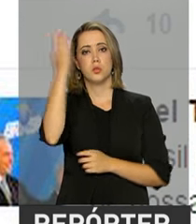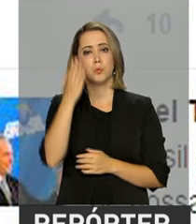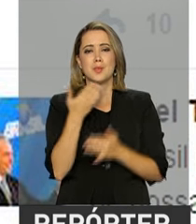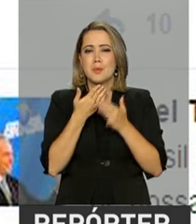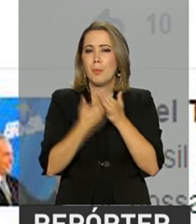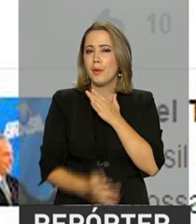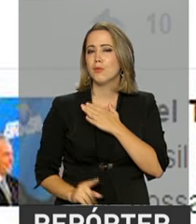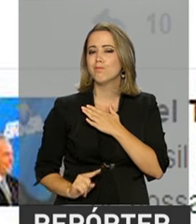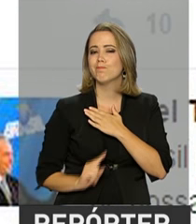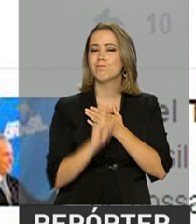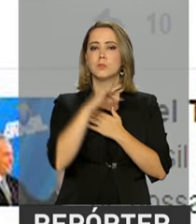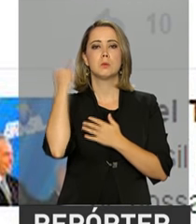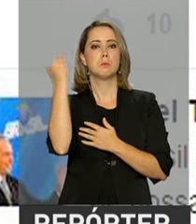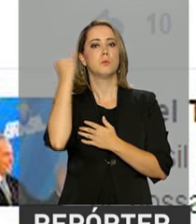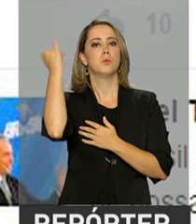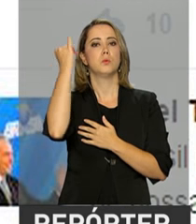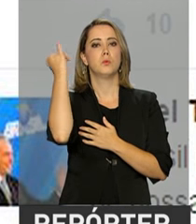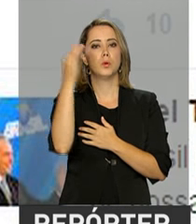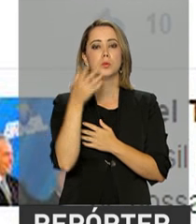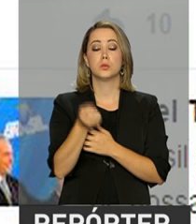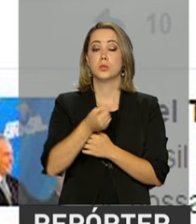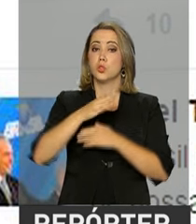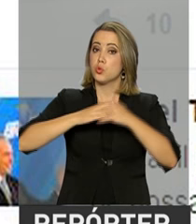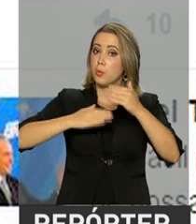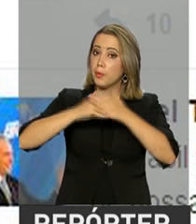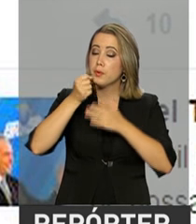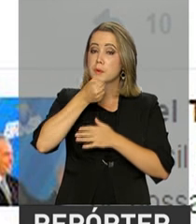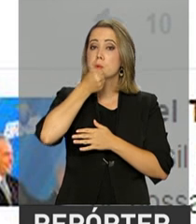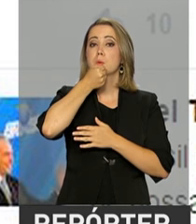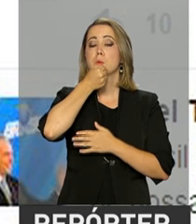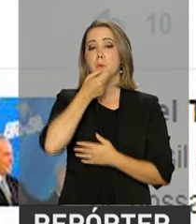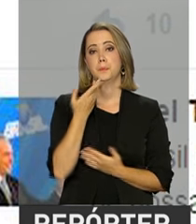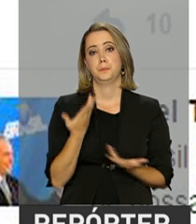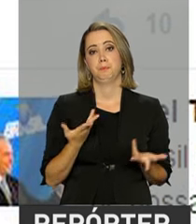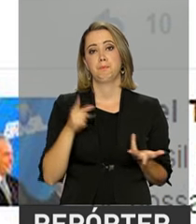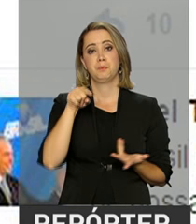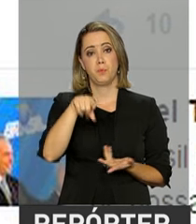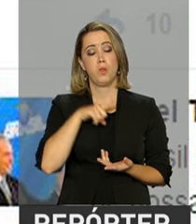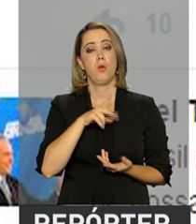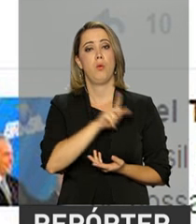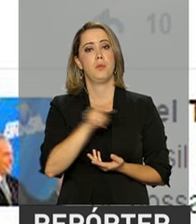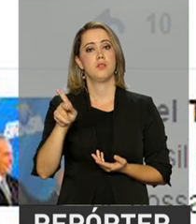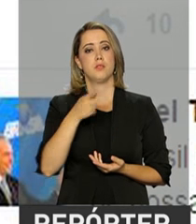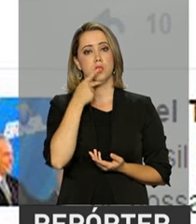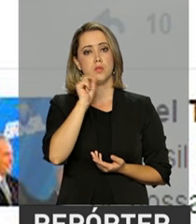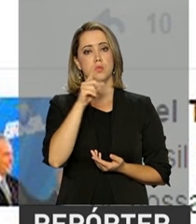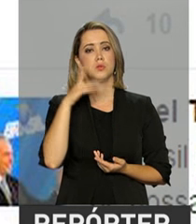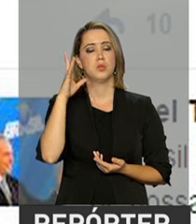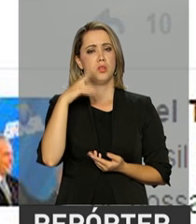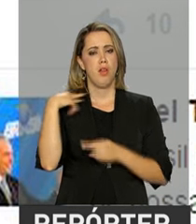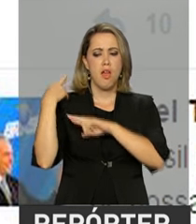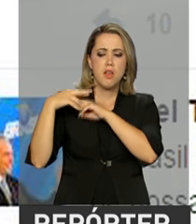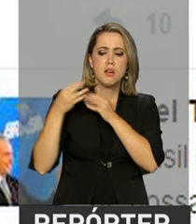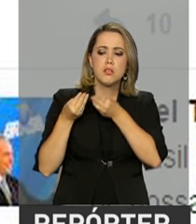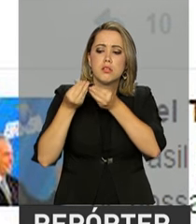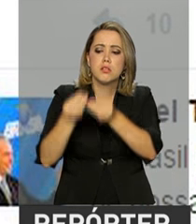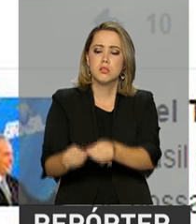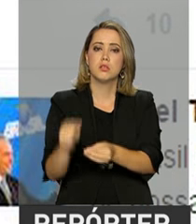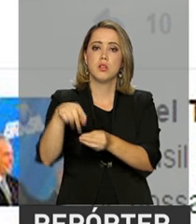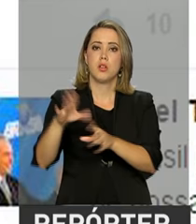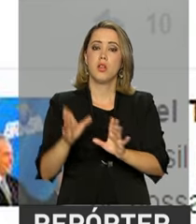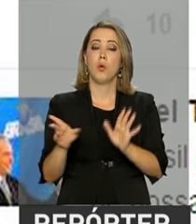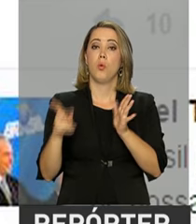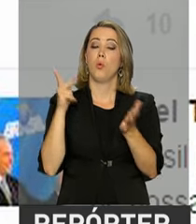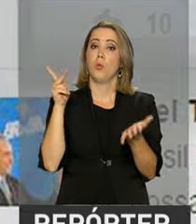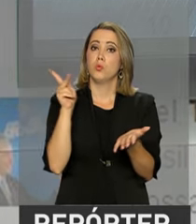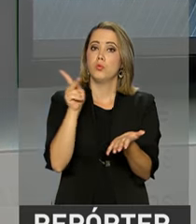perdeu uma das maiores referências da imprensa. Para o presidente, o maior legado do jornalista é o compromisso com